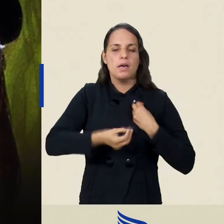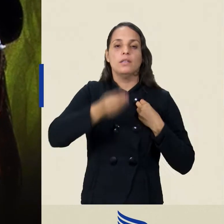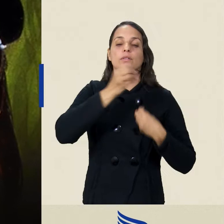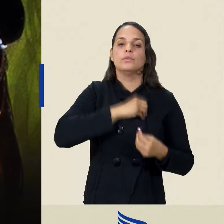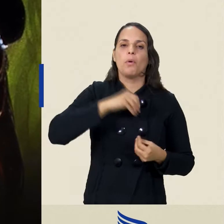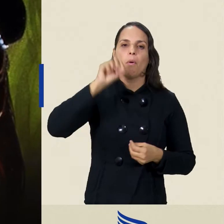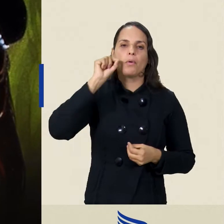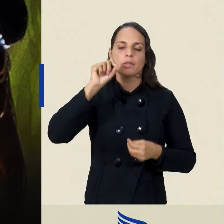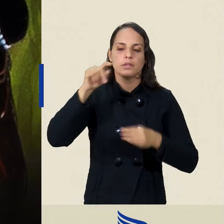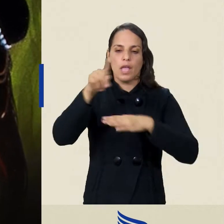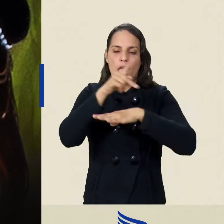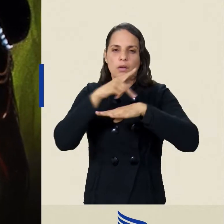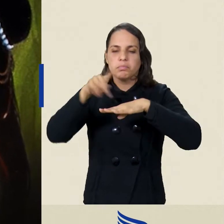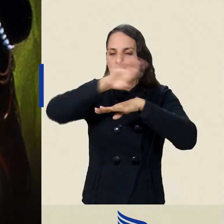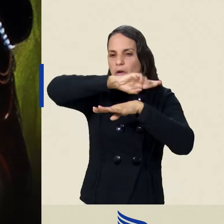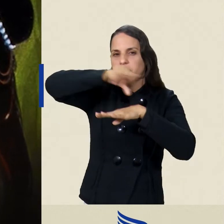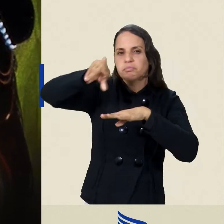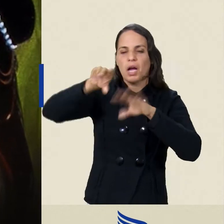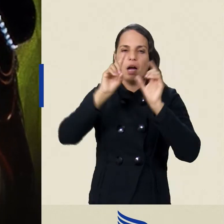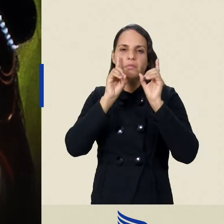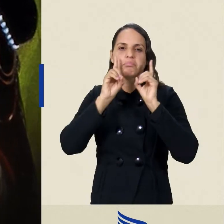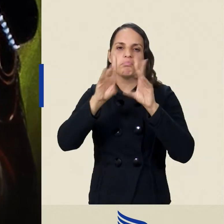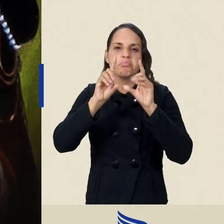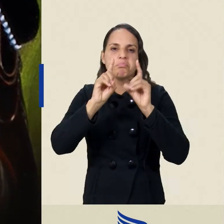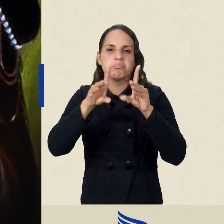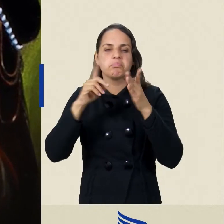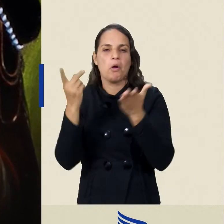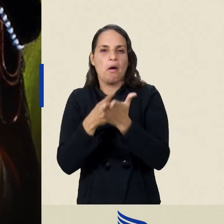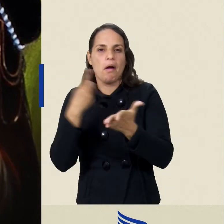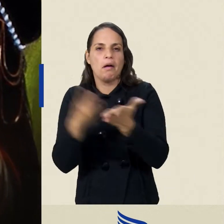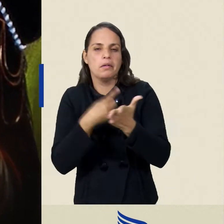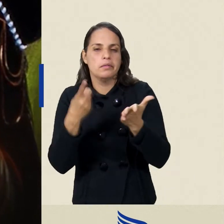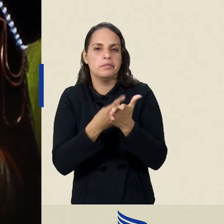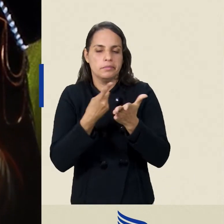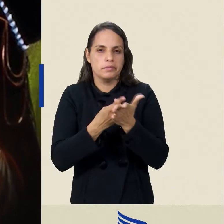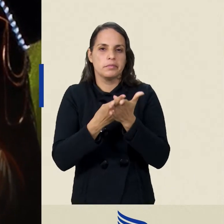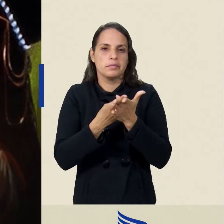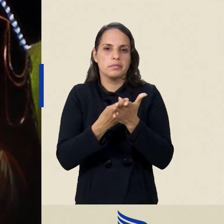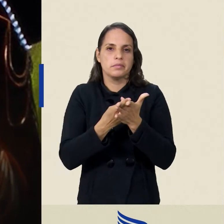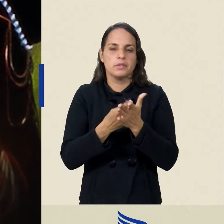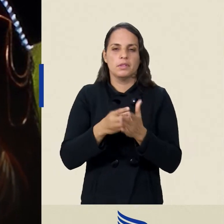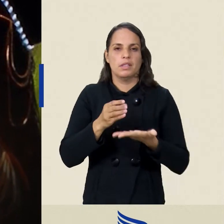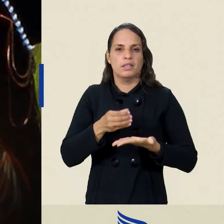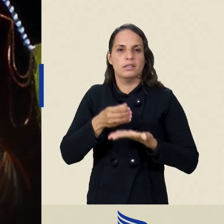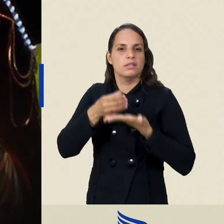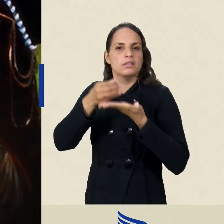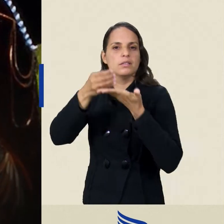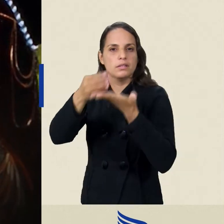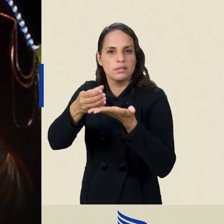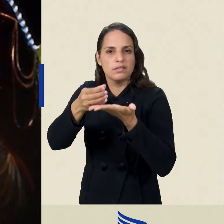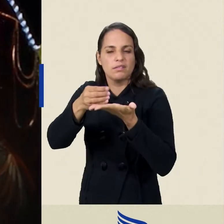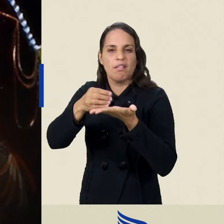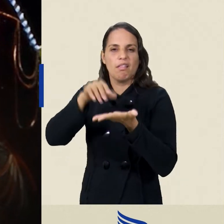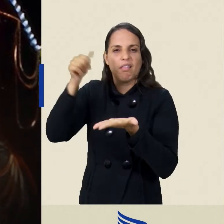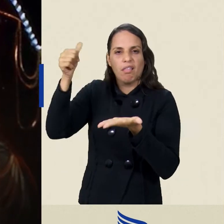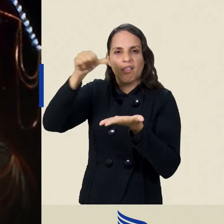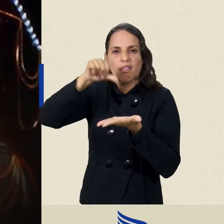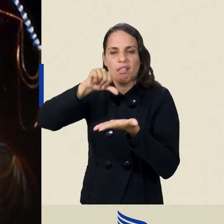as nações deu a beber do vinho da ira da sua prostituição. Esta taça de veneno que ela oferece ao